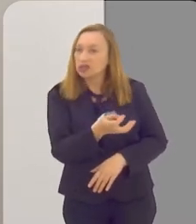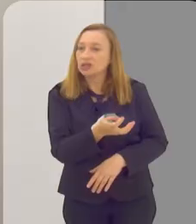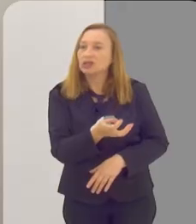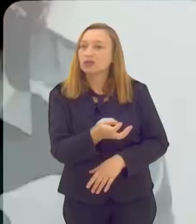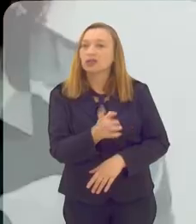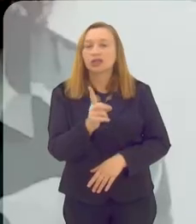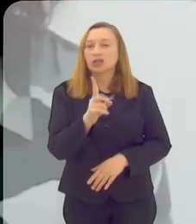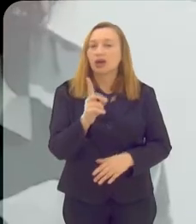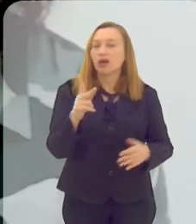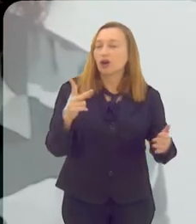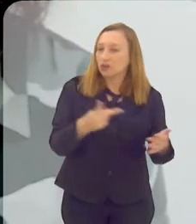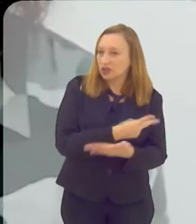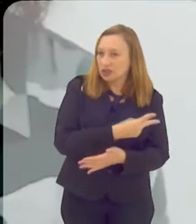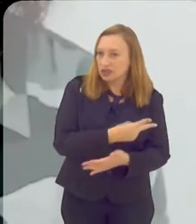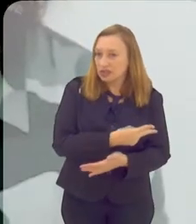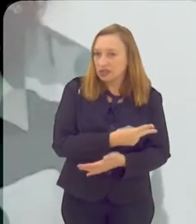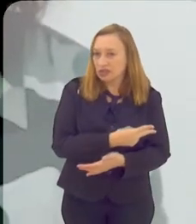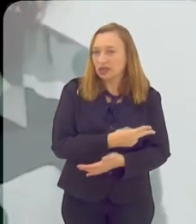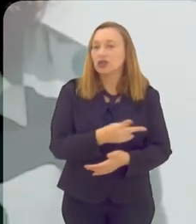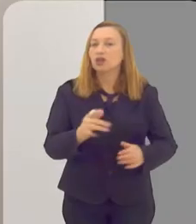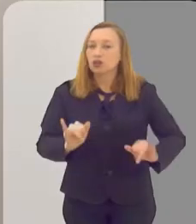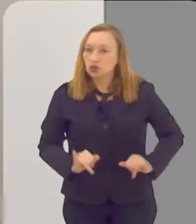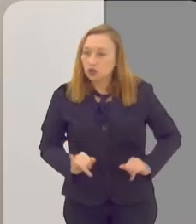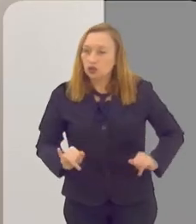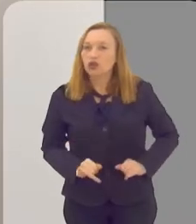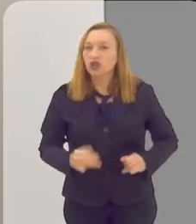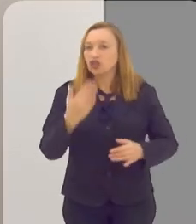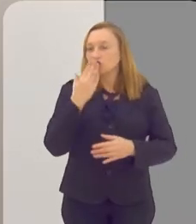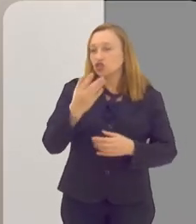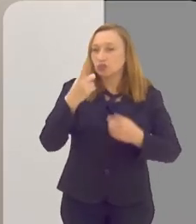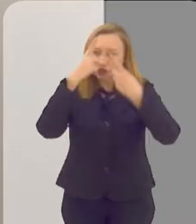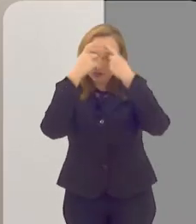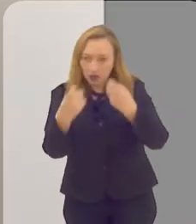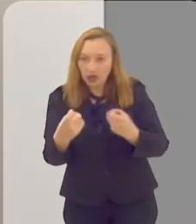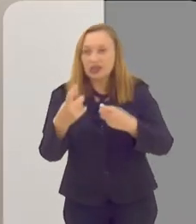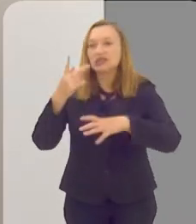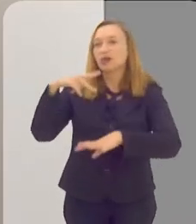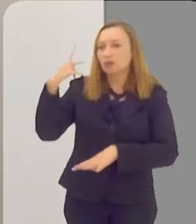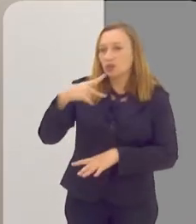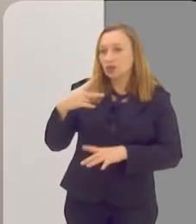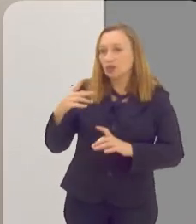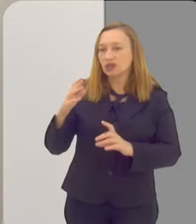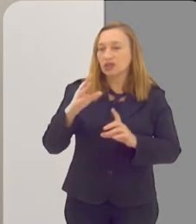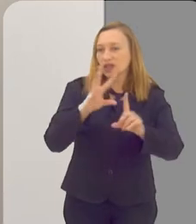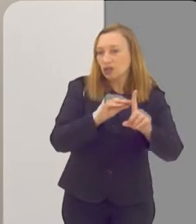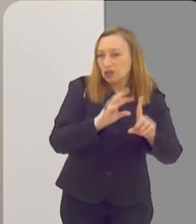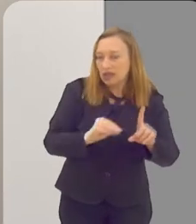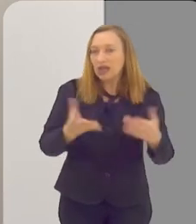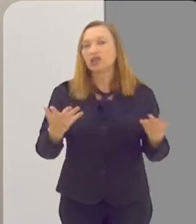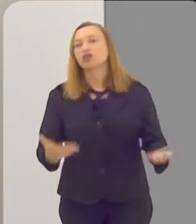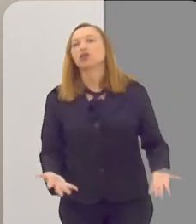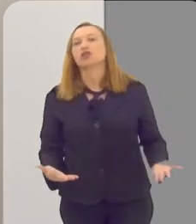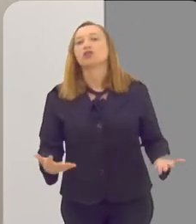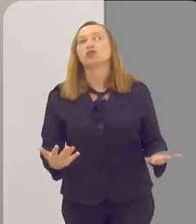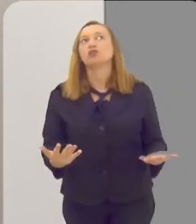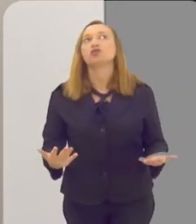denunciem, né, quando não for cumprido, quando elas sofrerem qualquer tipo de violência política, de